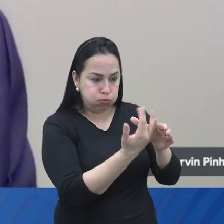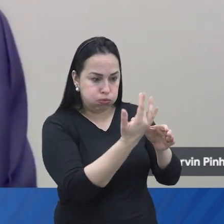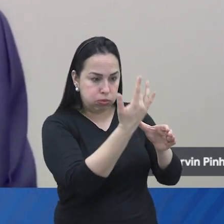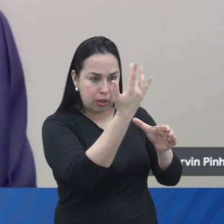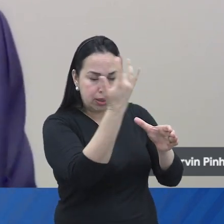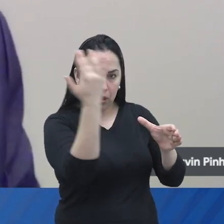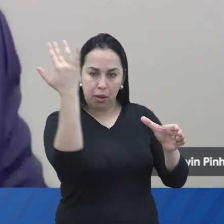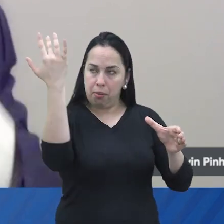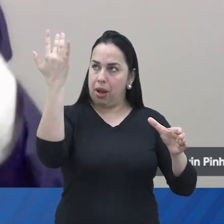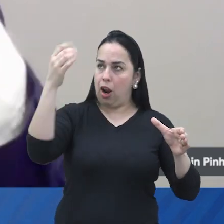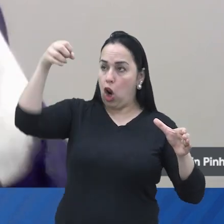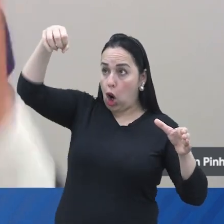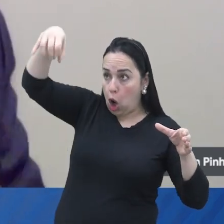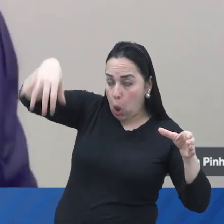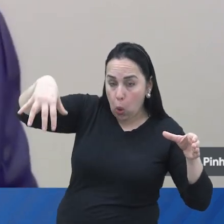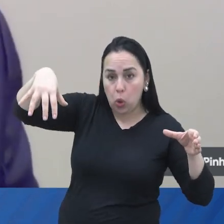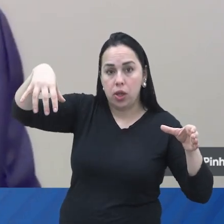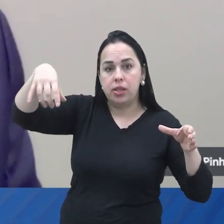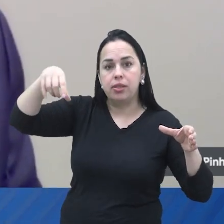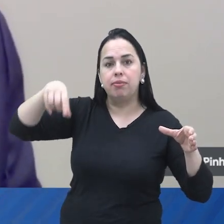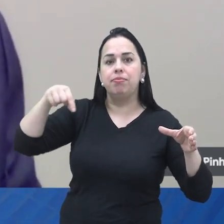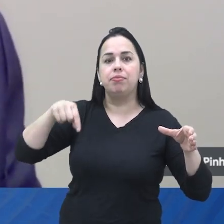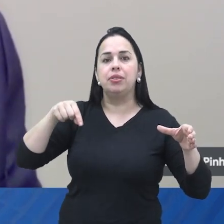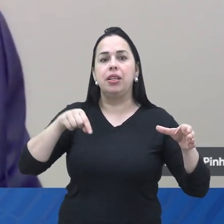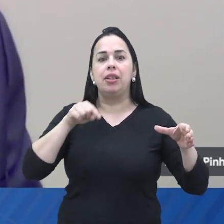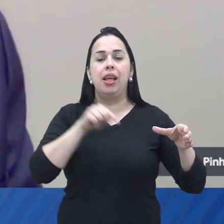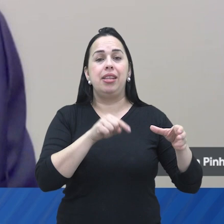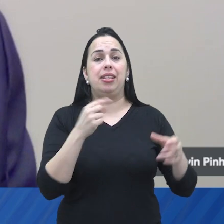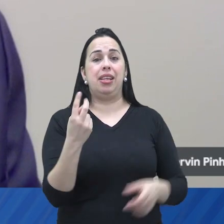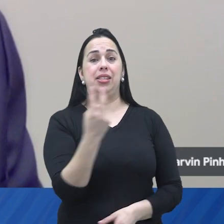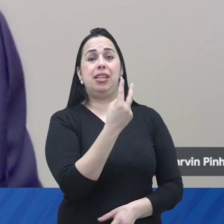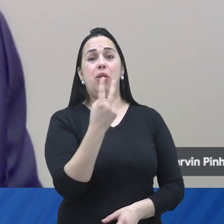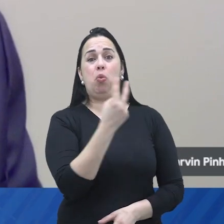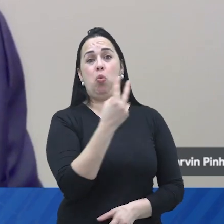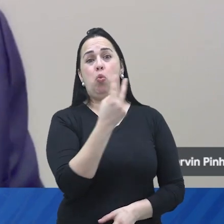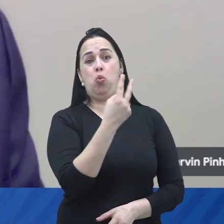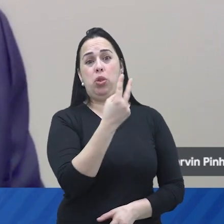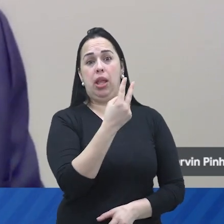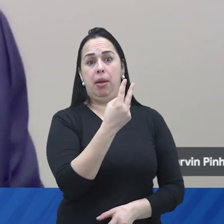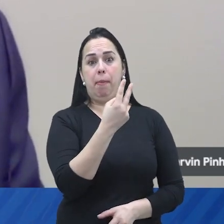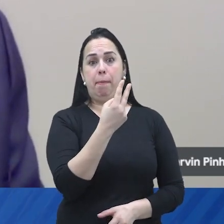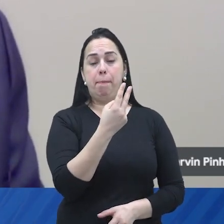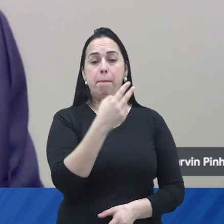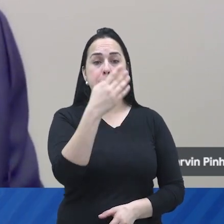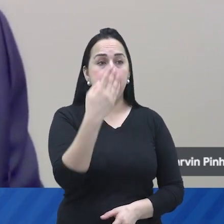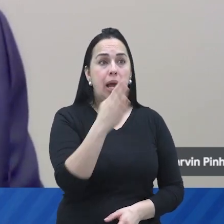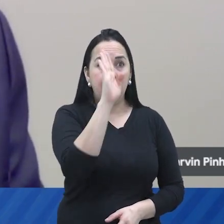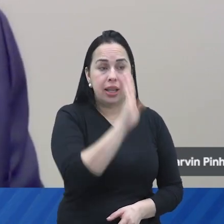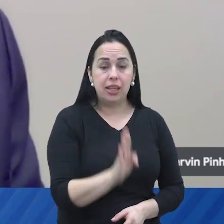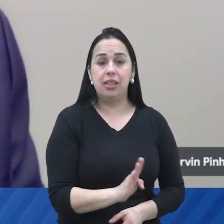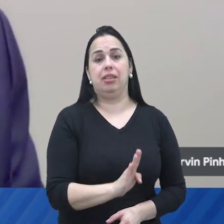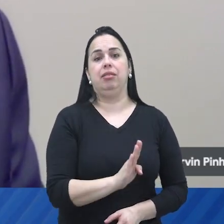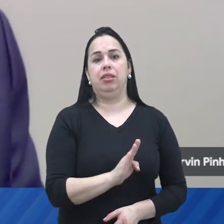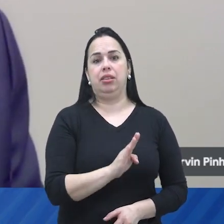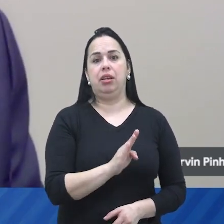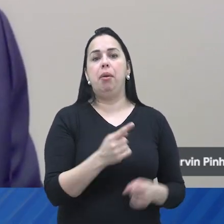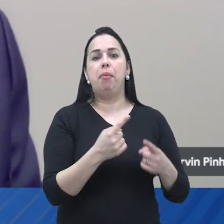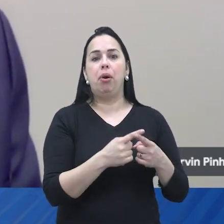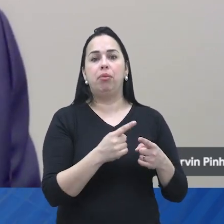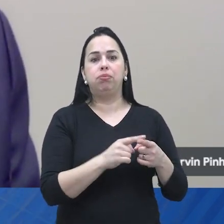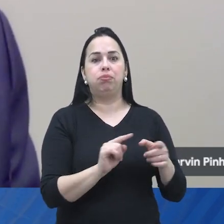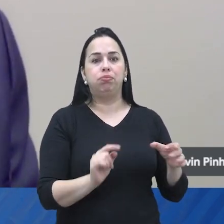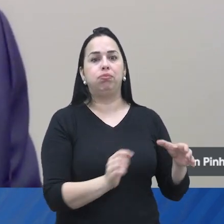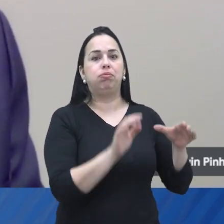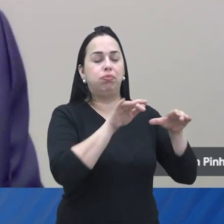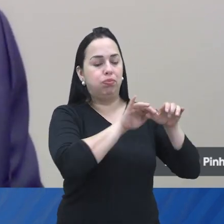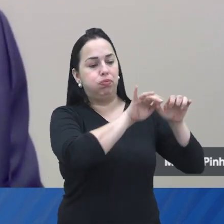usina hidrelétrica só para atender o furto de energia elétrica no Brasil, ela seria a segunda maior usina hidrelétrica do